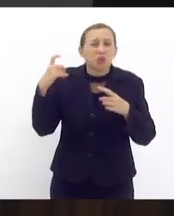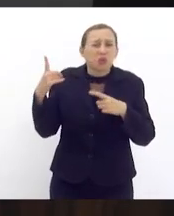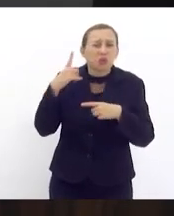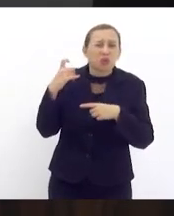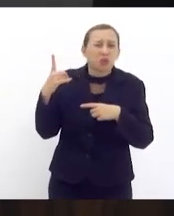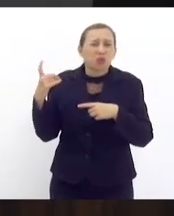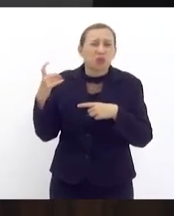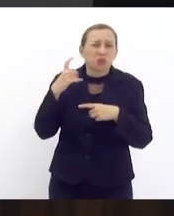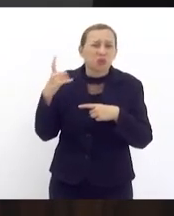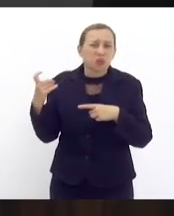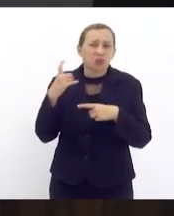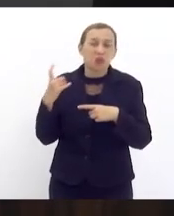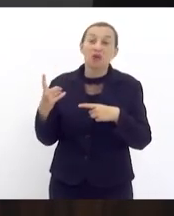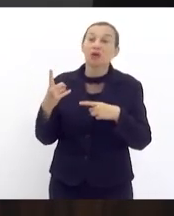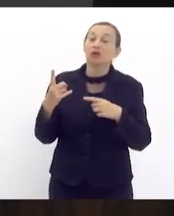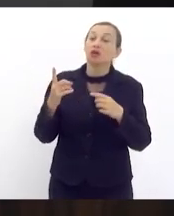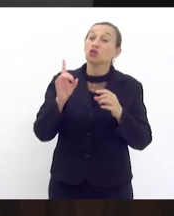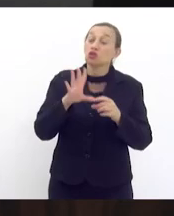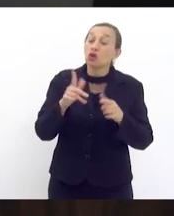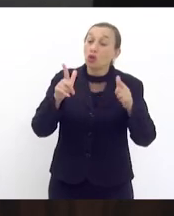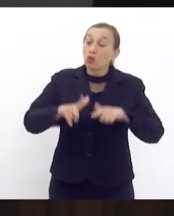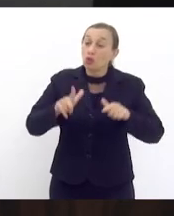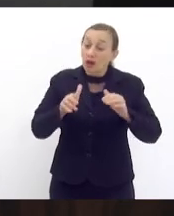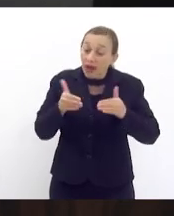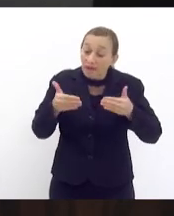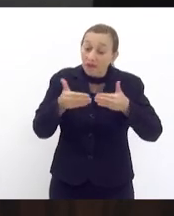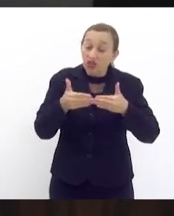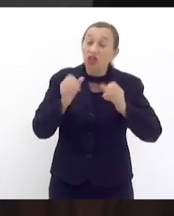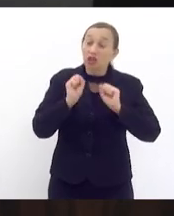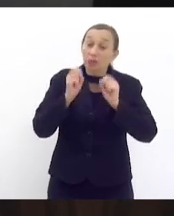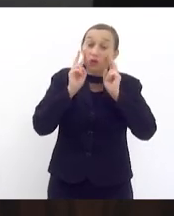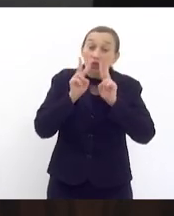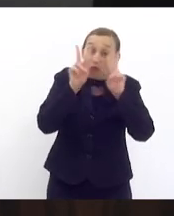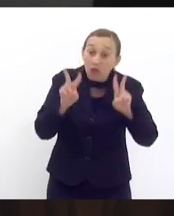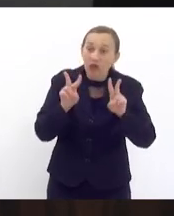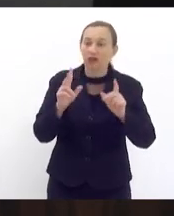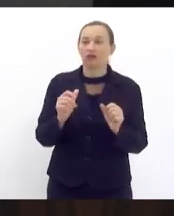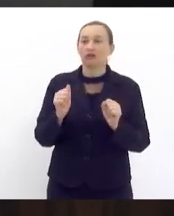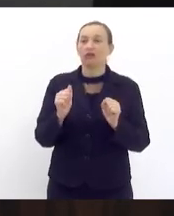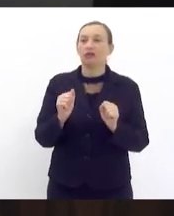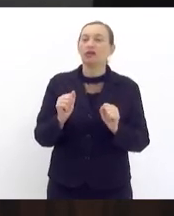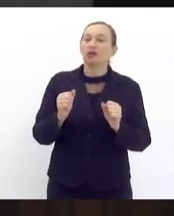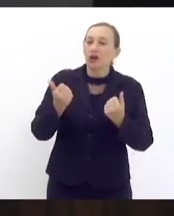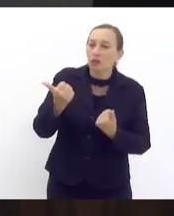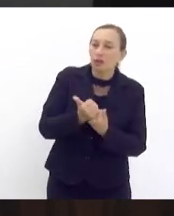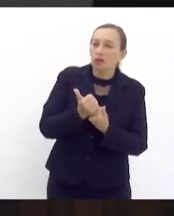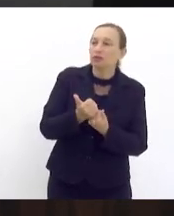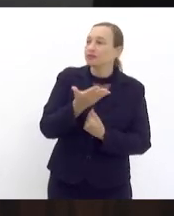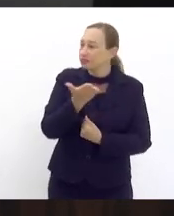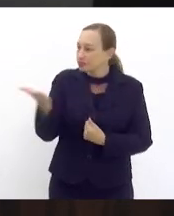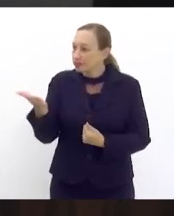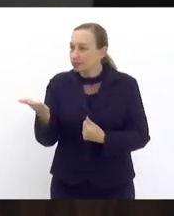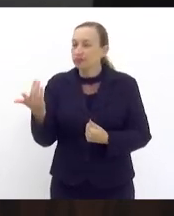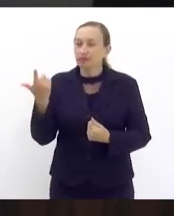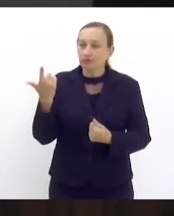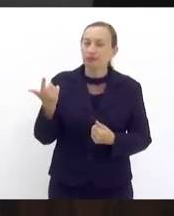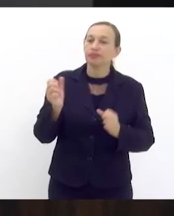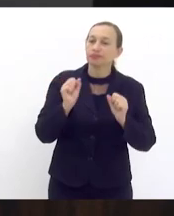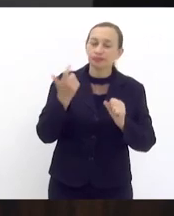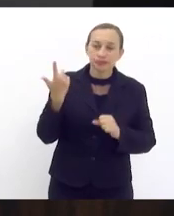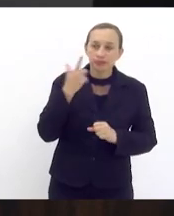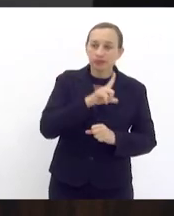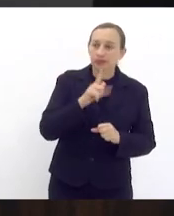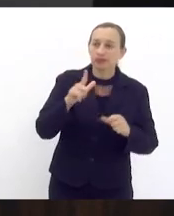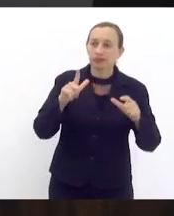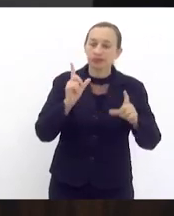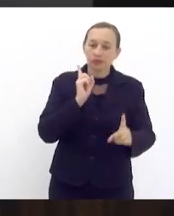que eles possa visualizar e eu conto com a presença de todos vocês para que a gente possa inaugurar esse espaço lá com ajuda do